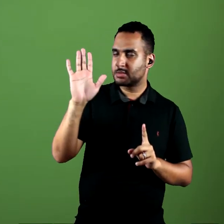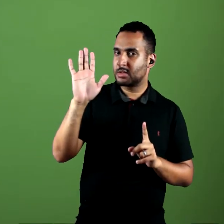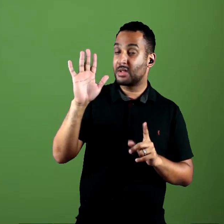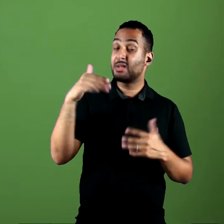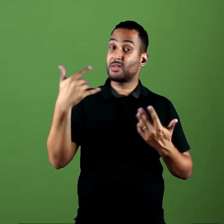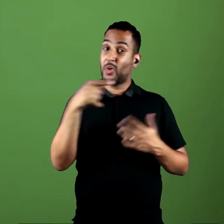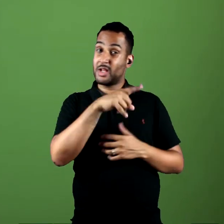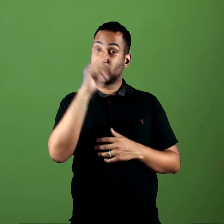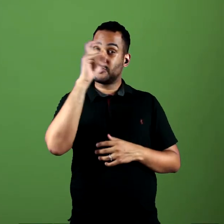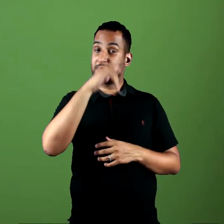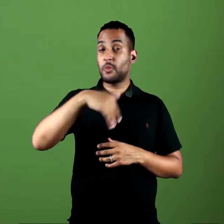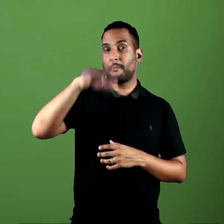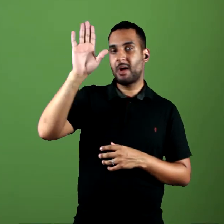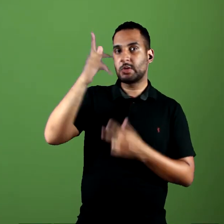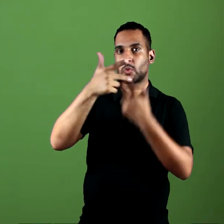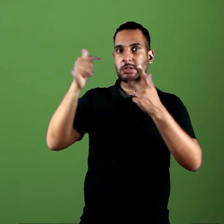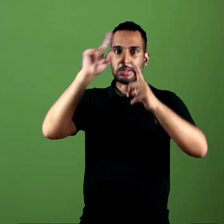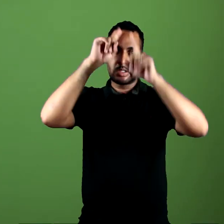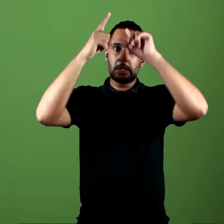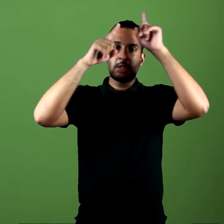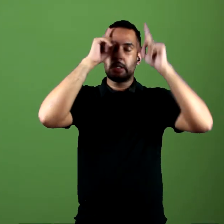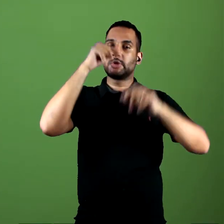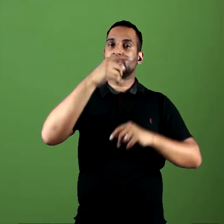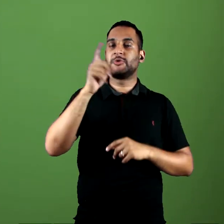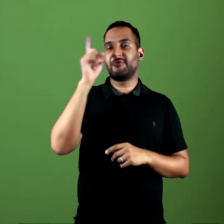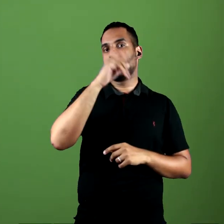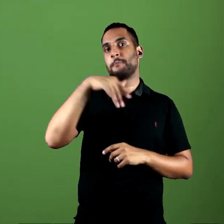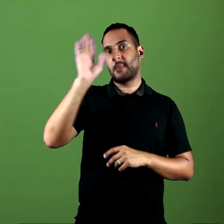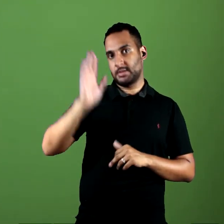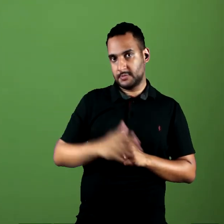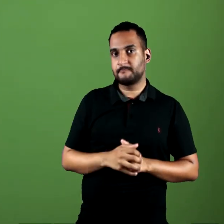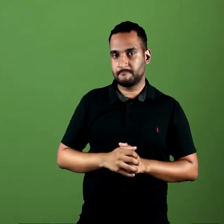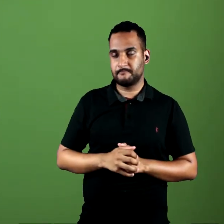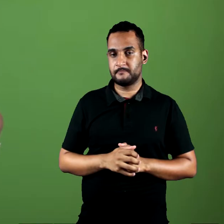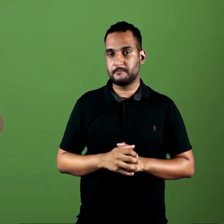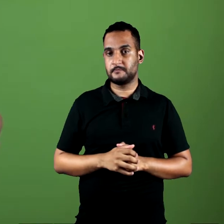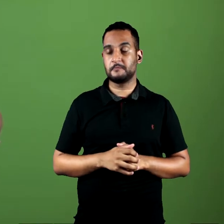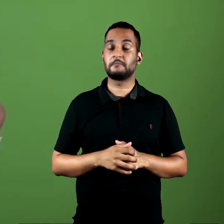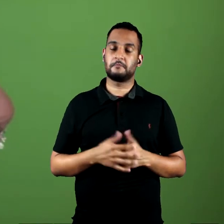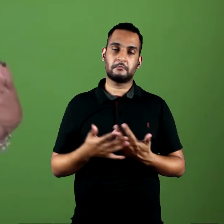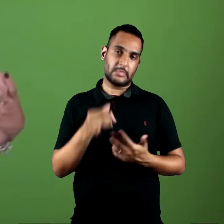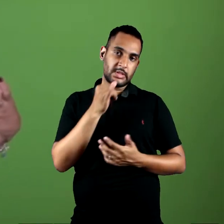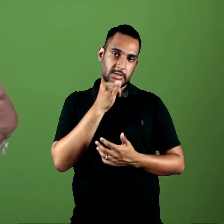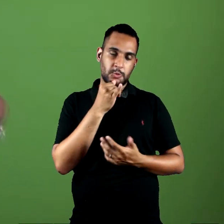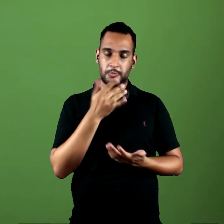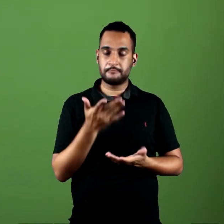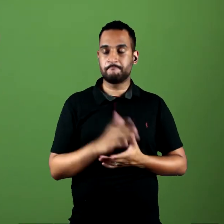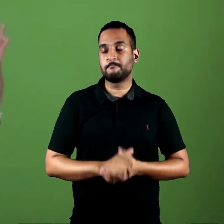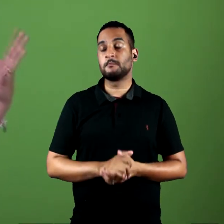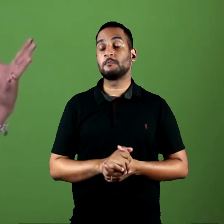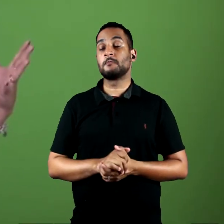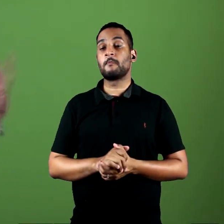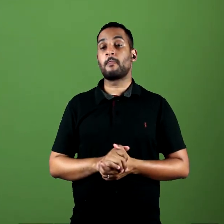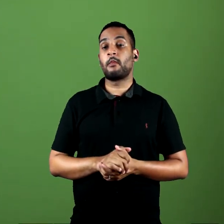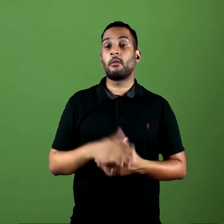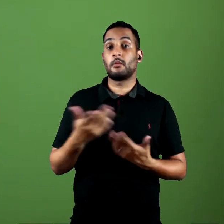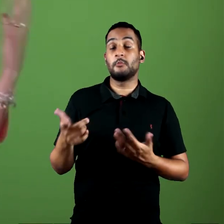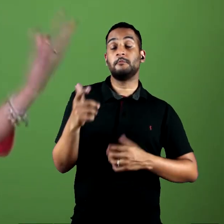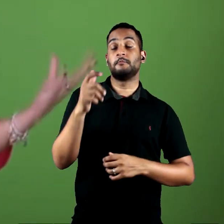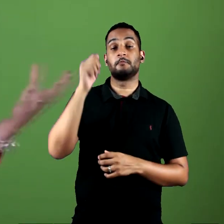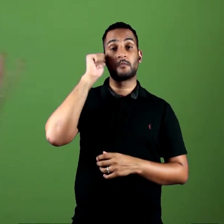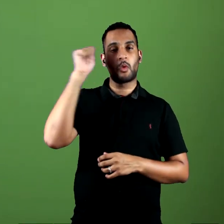com atividades criativas. Enquanto Howard Gardner enfatiza a independência